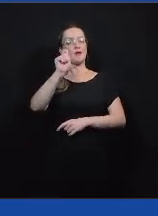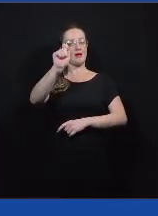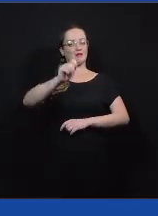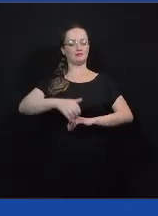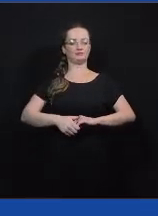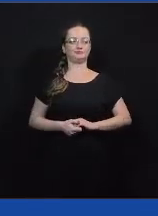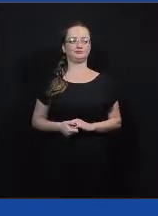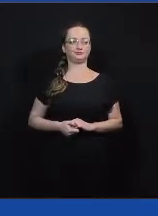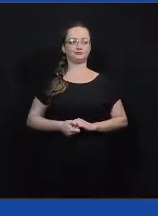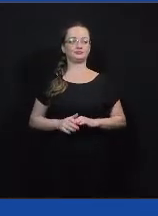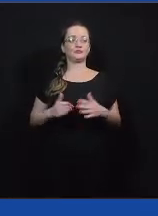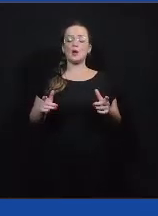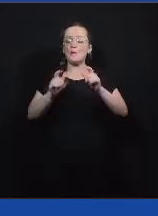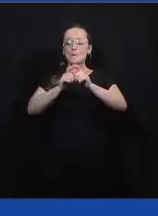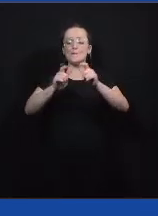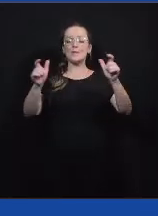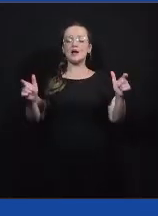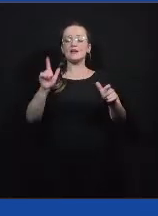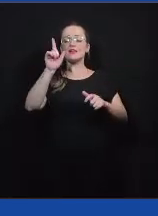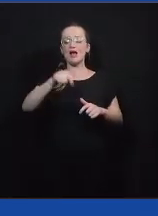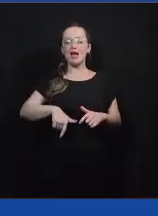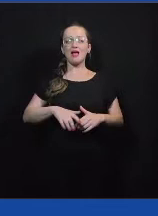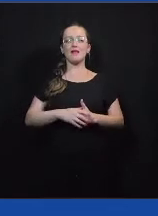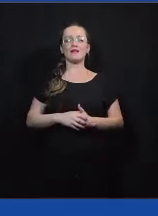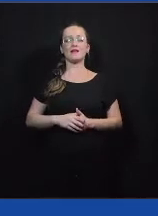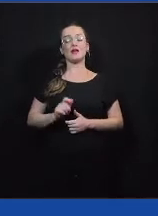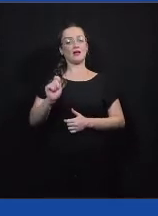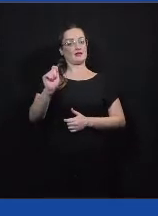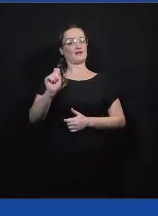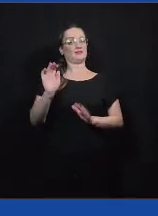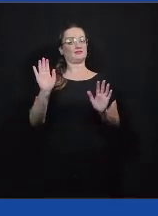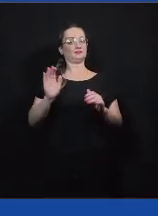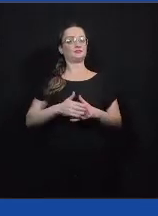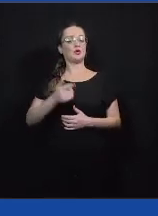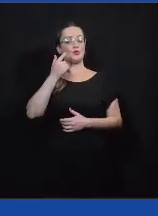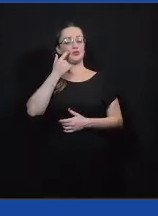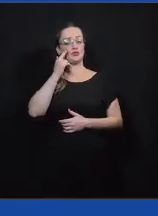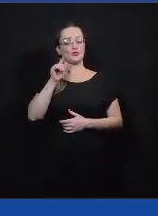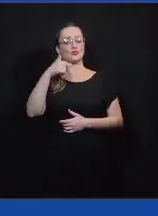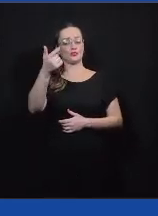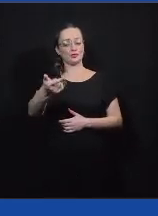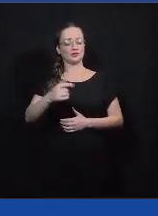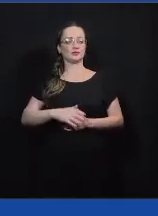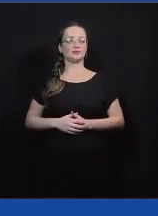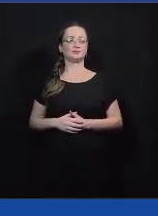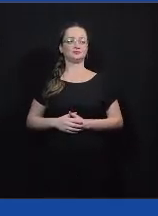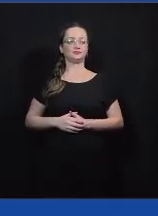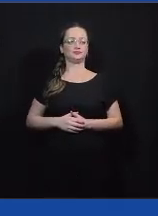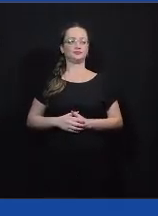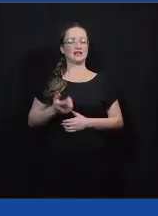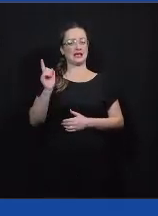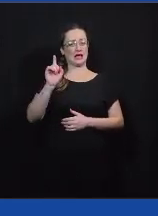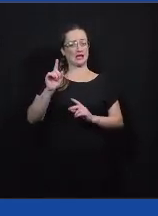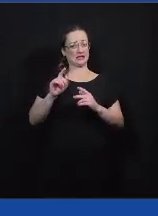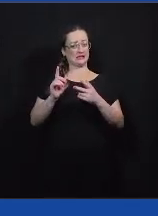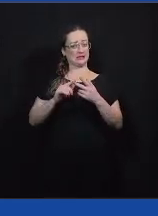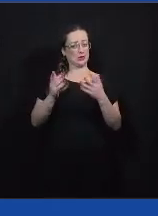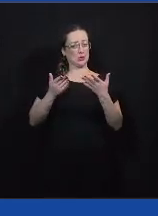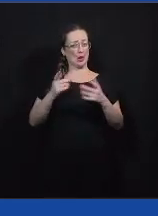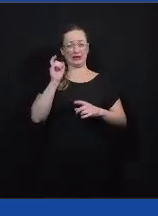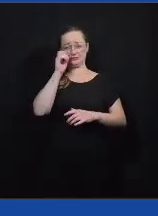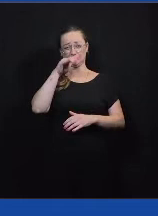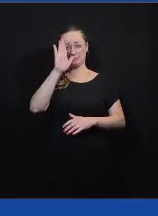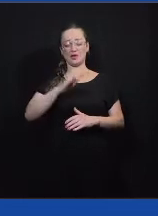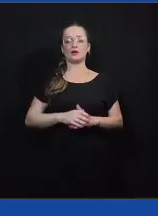bom então Todos nós temos aqui a próxima essa que é um pouco difícil hein Olha só